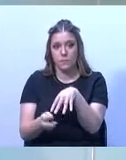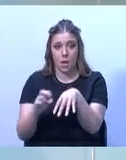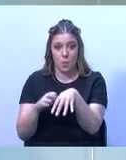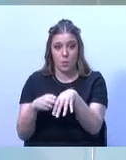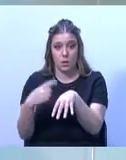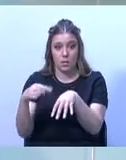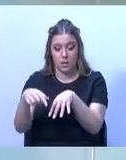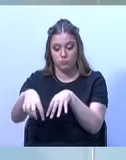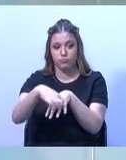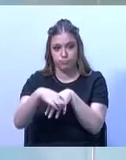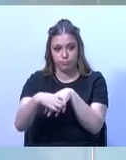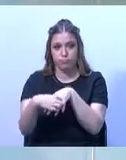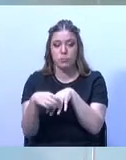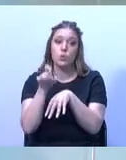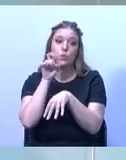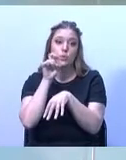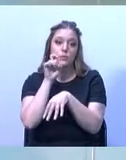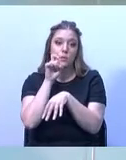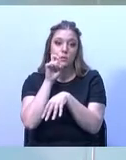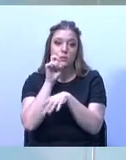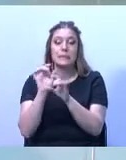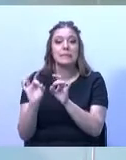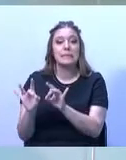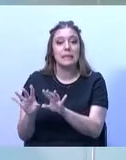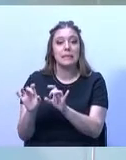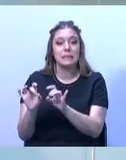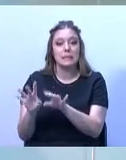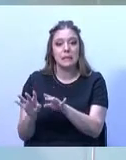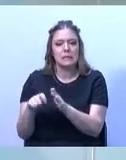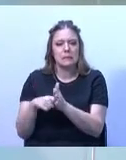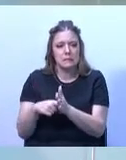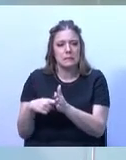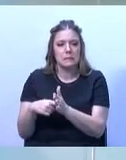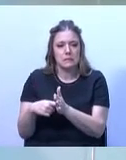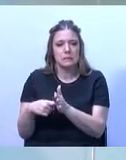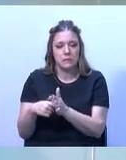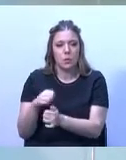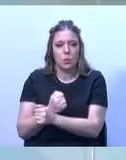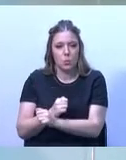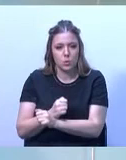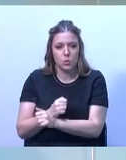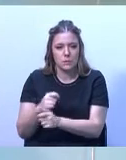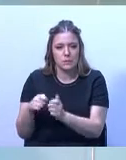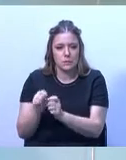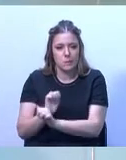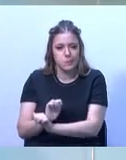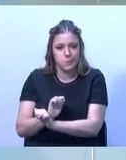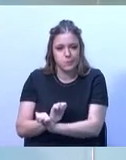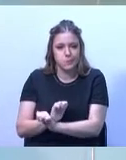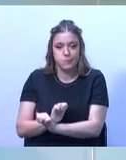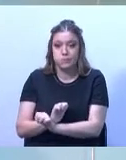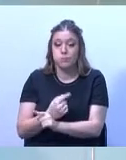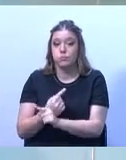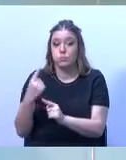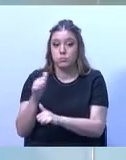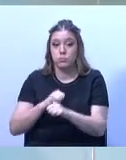problema, e vai-lhe proteger, vai evitar a pressão constante entre osso contra osso. E ainda por cima, como foi submetida a